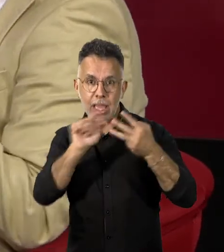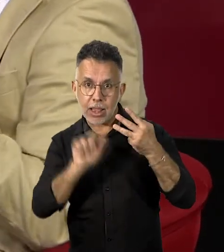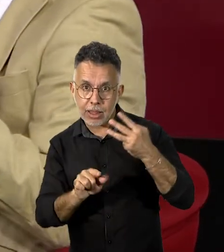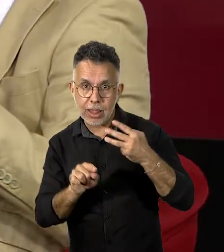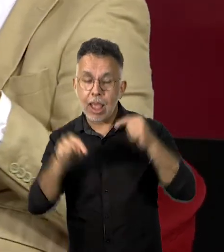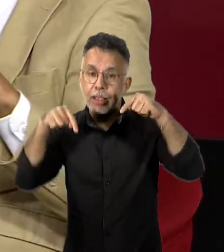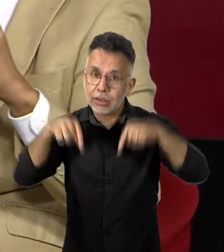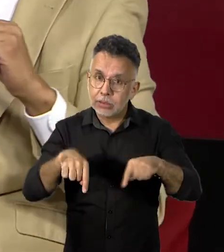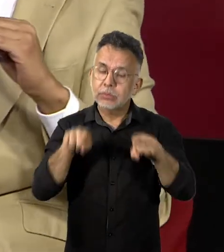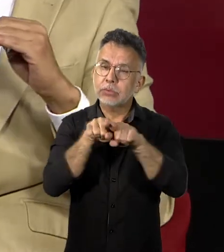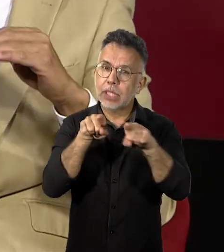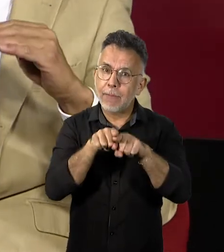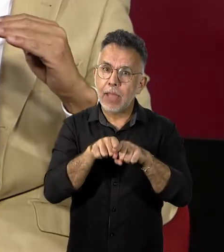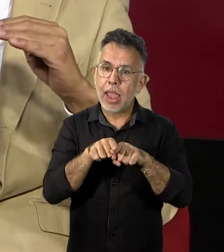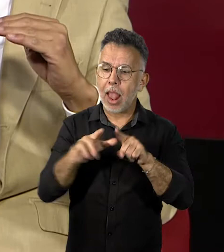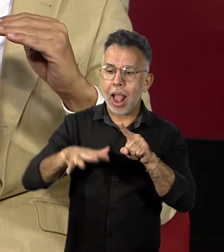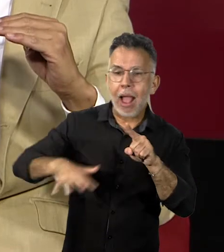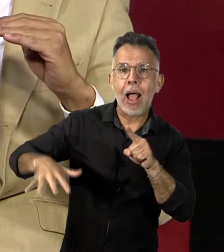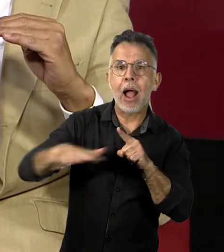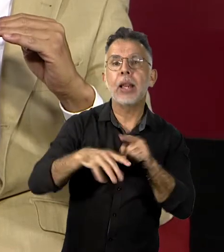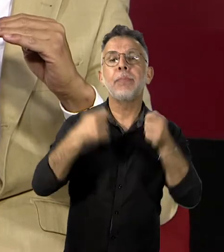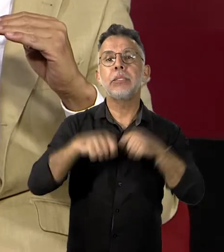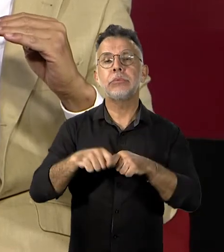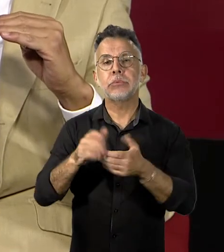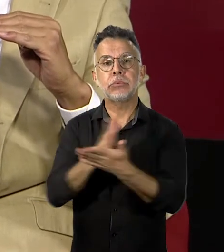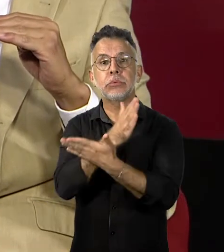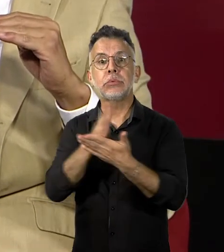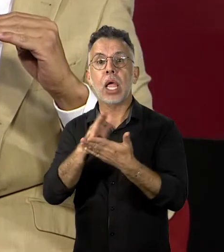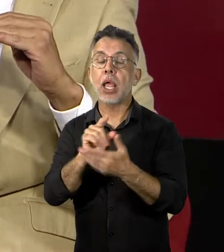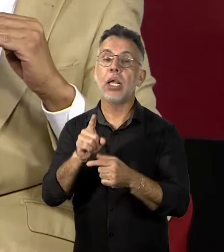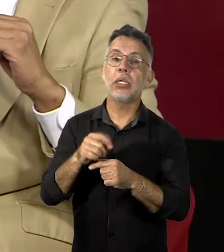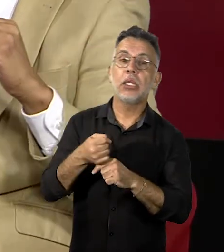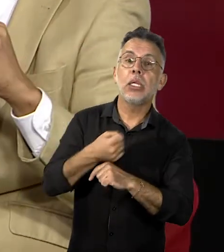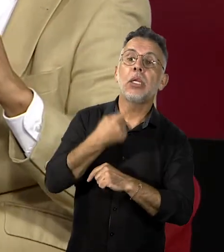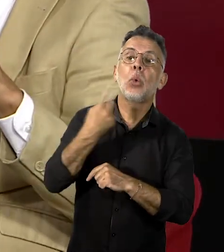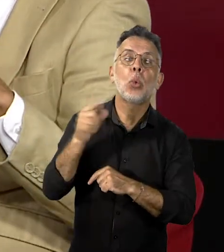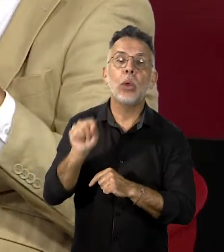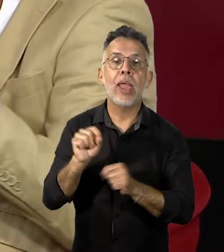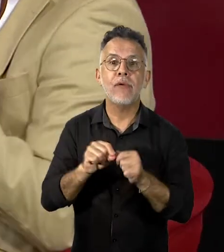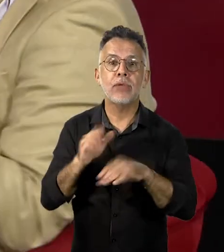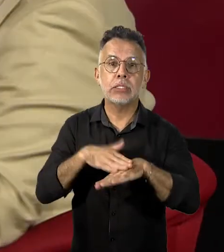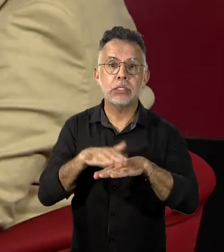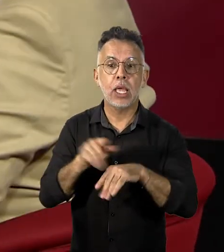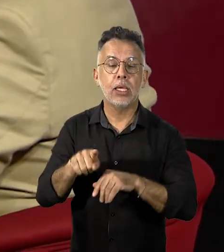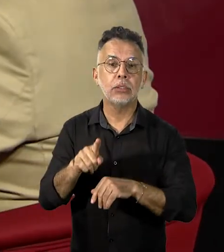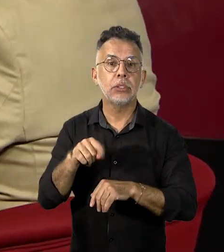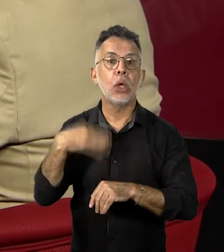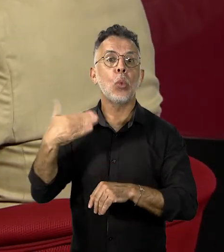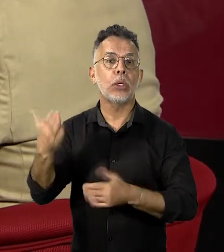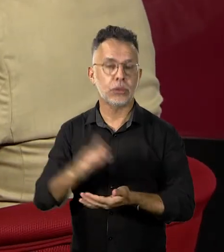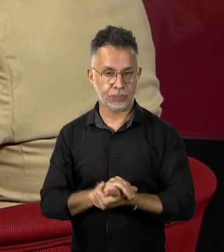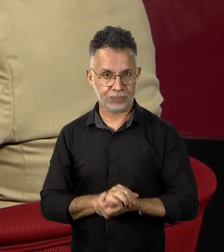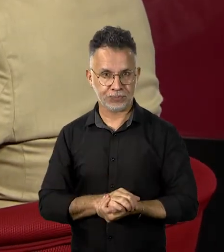limpeza. E aqui também, a área precisa definir periodicidade e quem vai fazer.